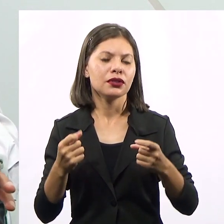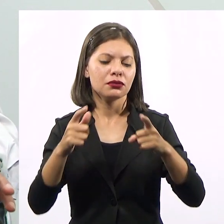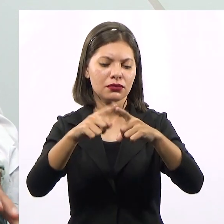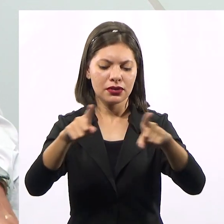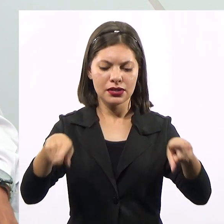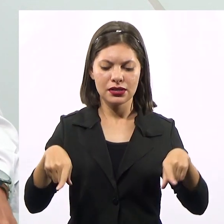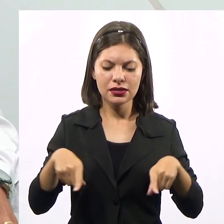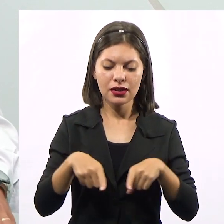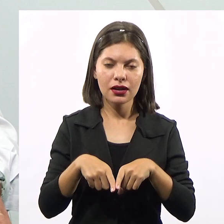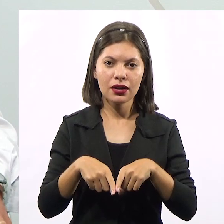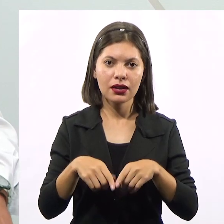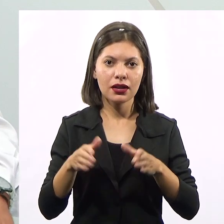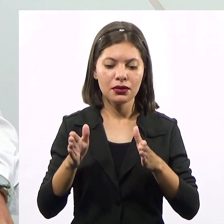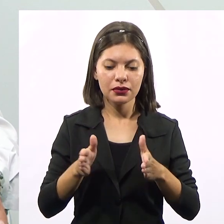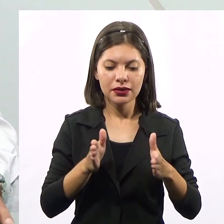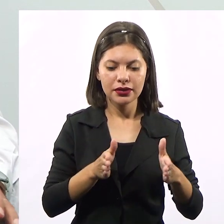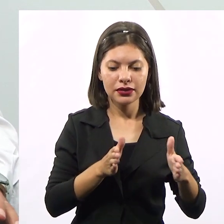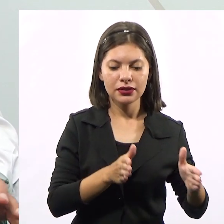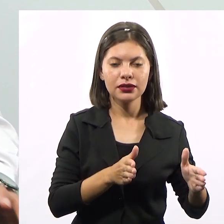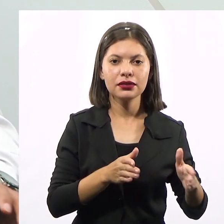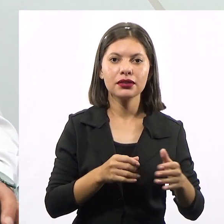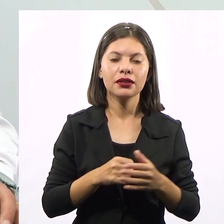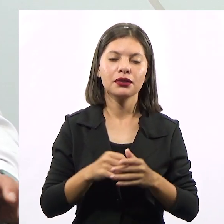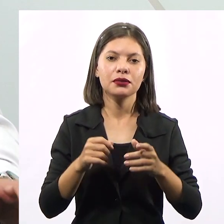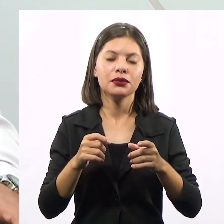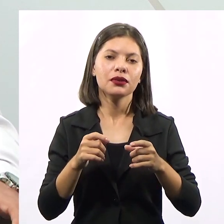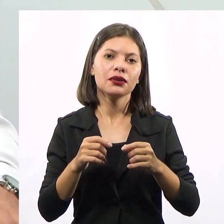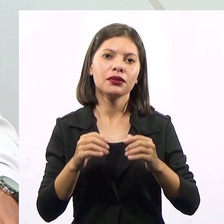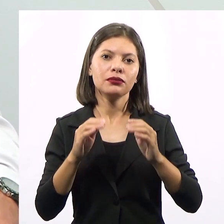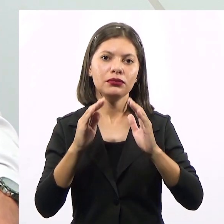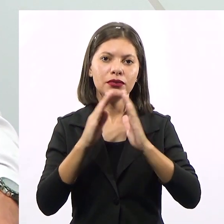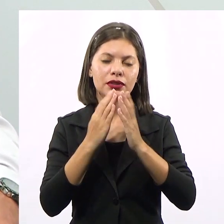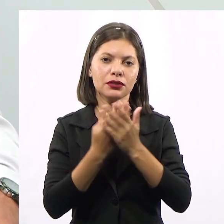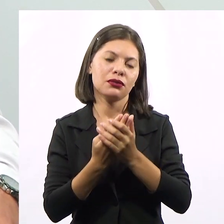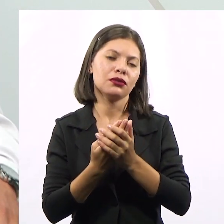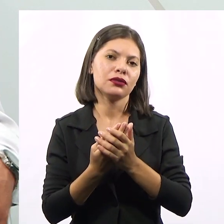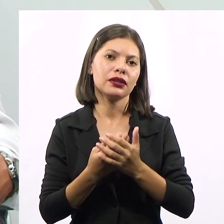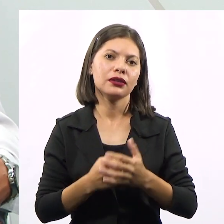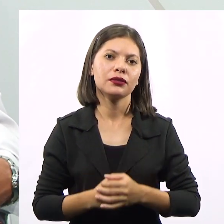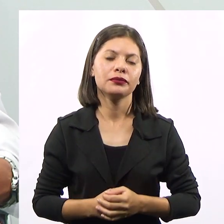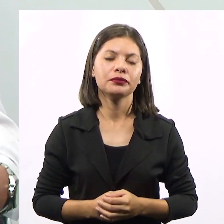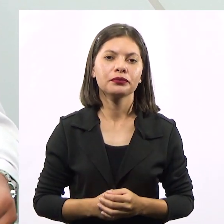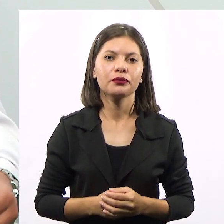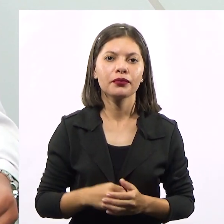disposição das salas, a organização física daquela escola.